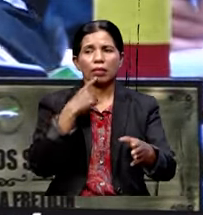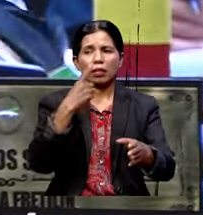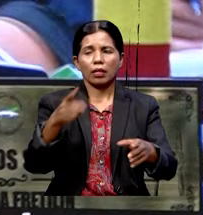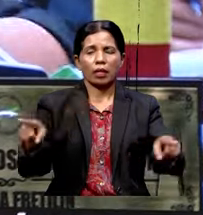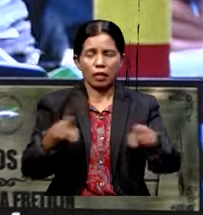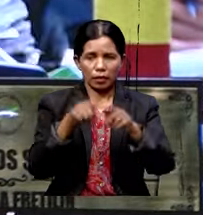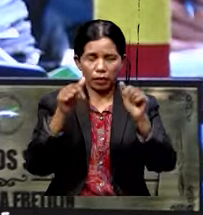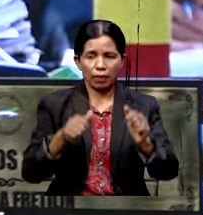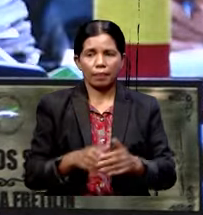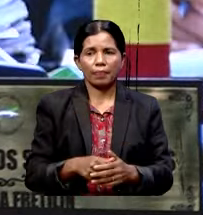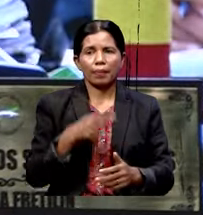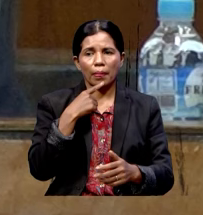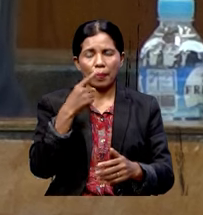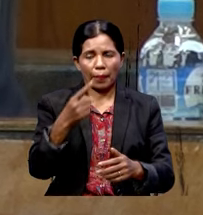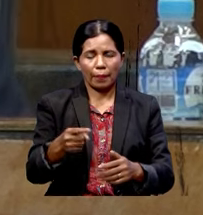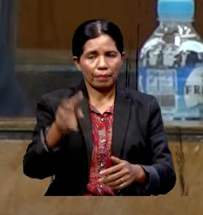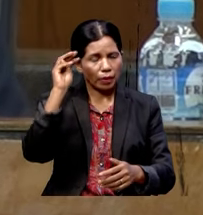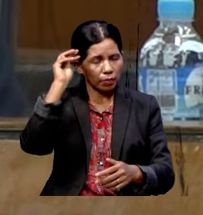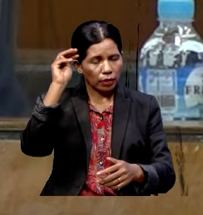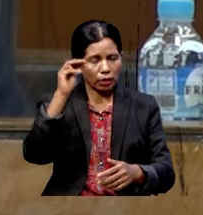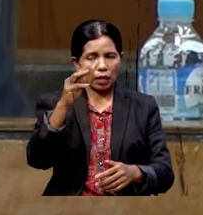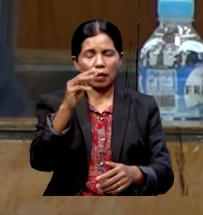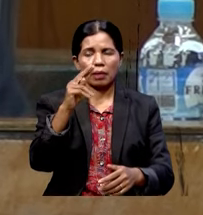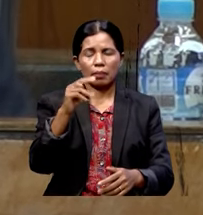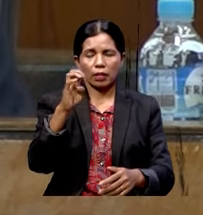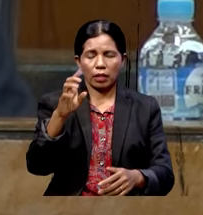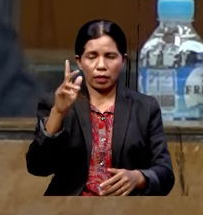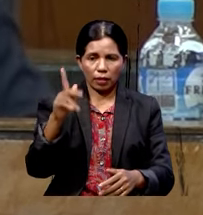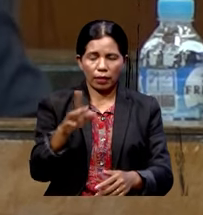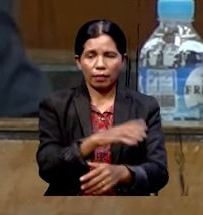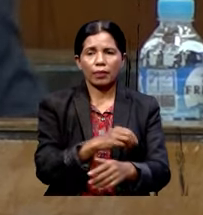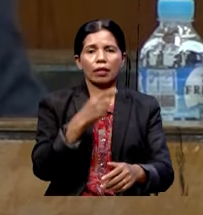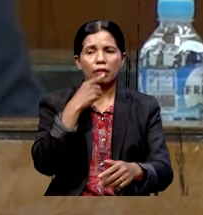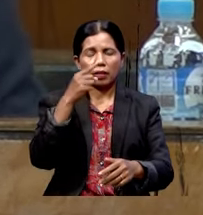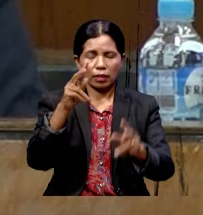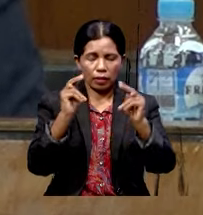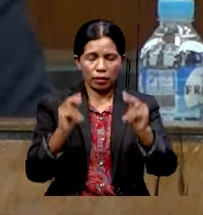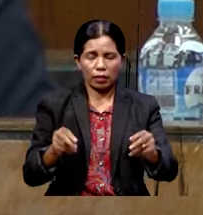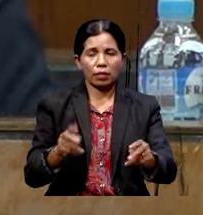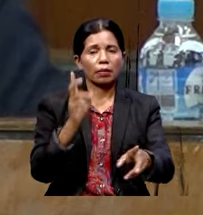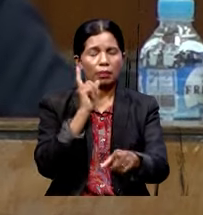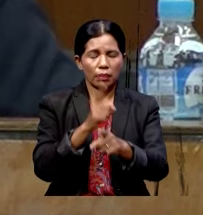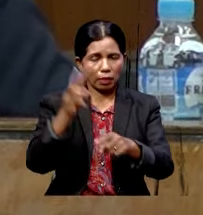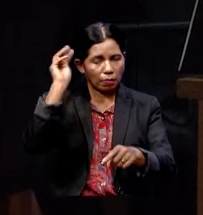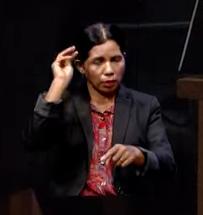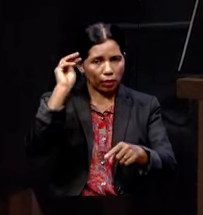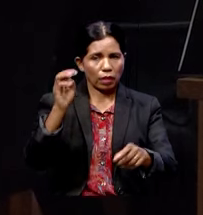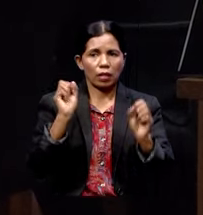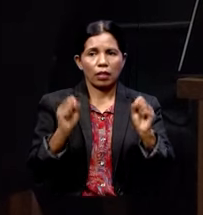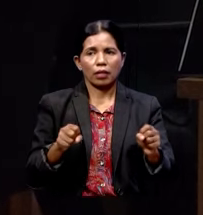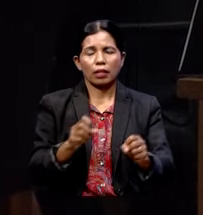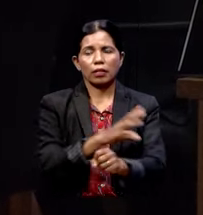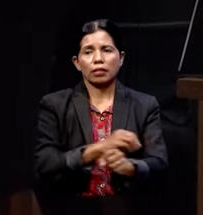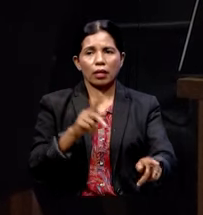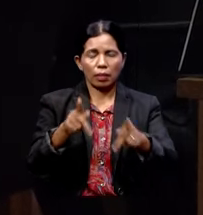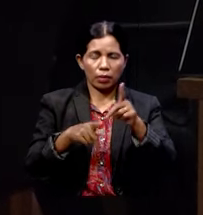nessa né. A também preocupação né, ministro Negócios Estrangeiros na cooperação Hateten, necessidade tebes para ministério ou de quadros